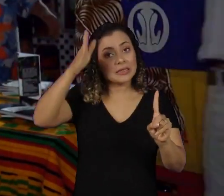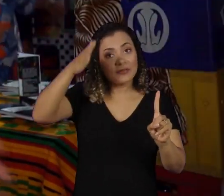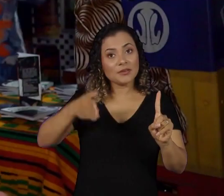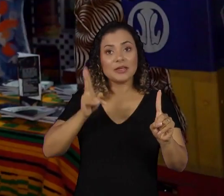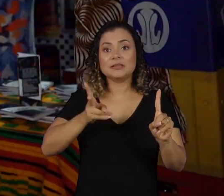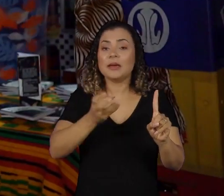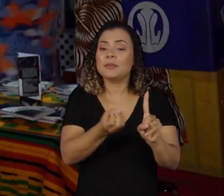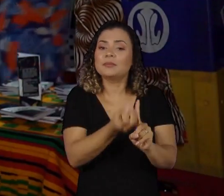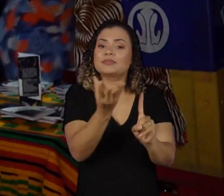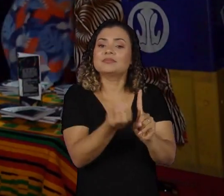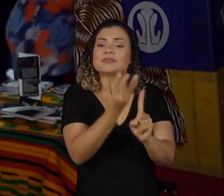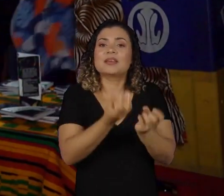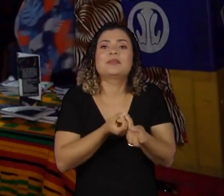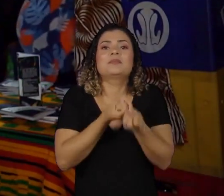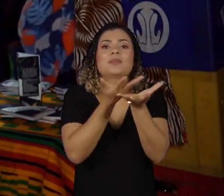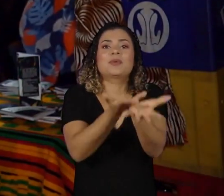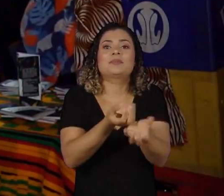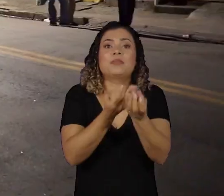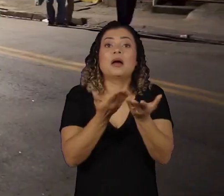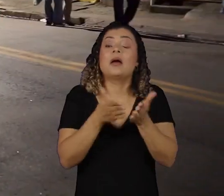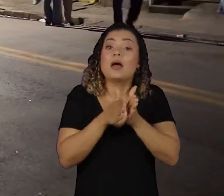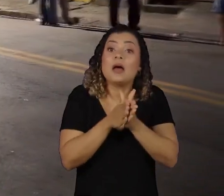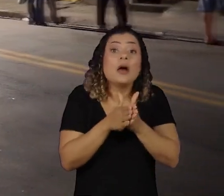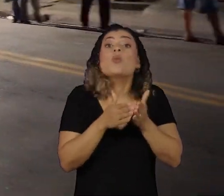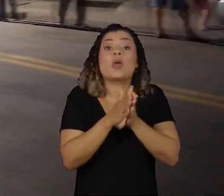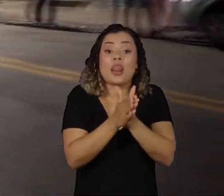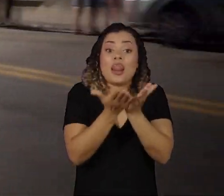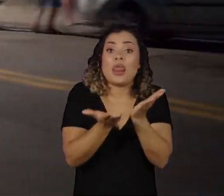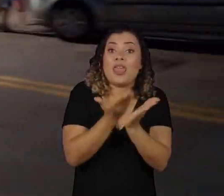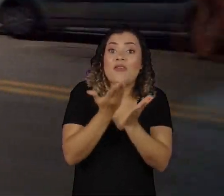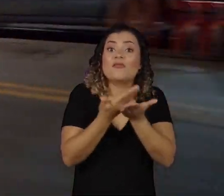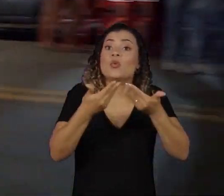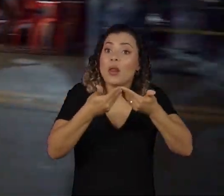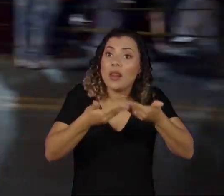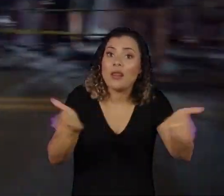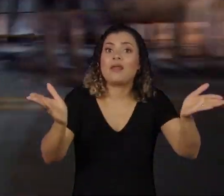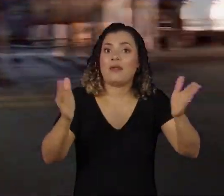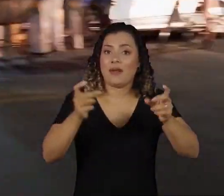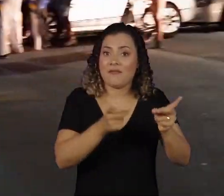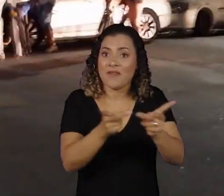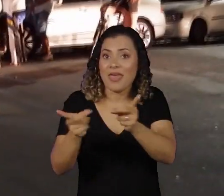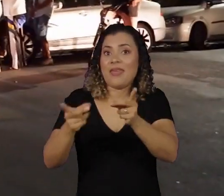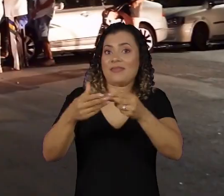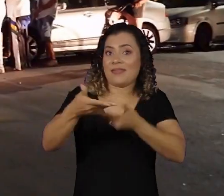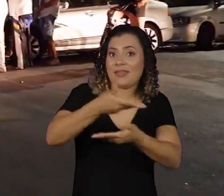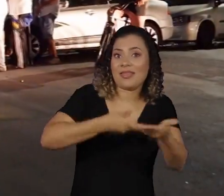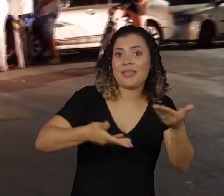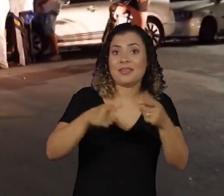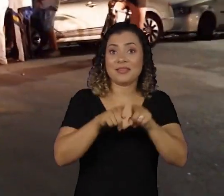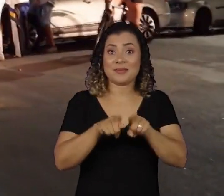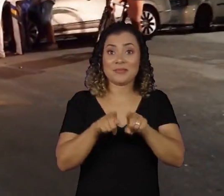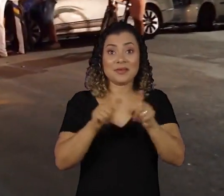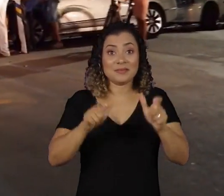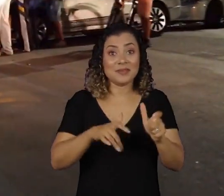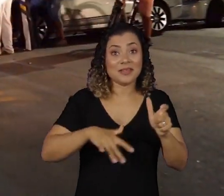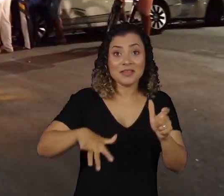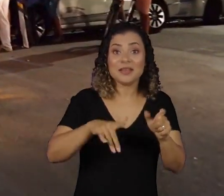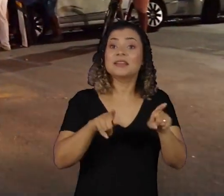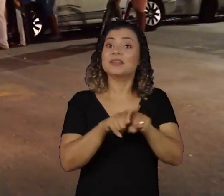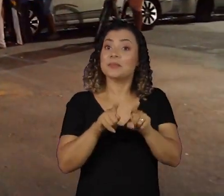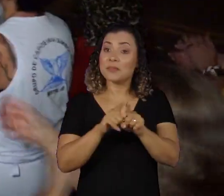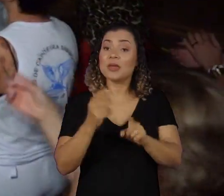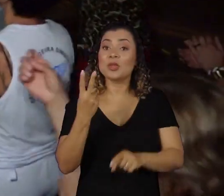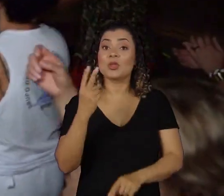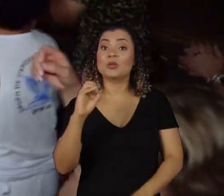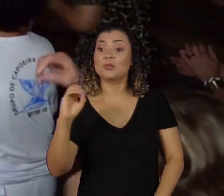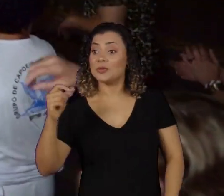recitar poesias, lançar seus livros. Aconteceu o seguinte, o Sarau Elo da Corrente, ele acontece aqui no Bar do Santista desde